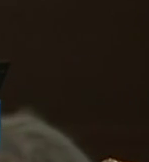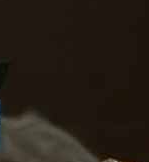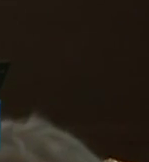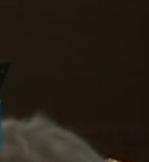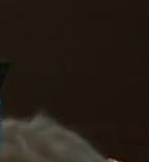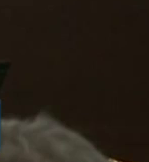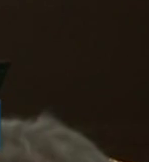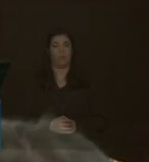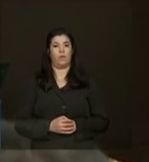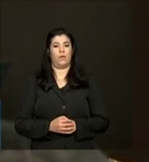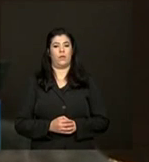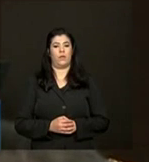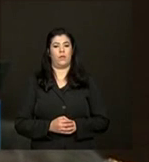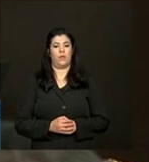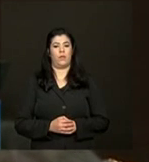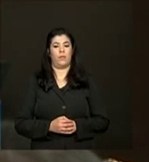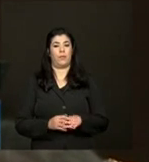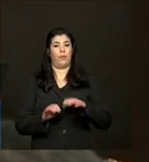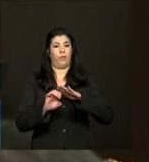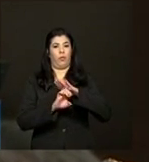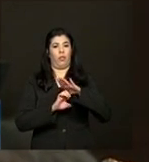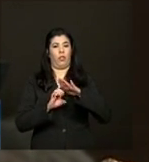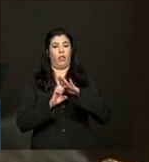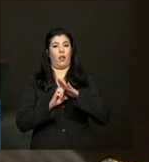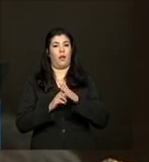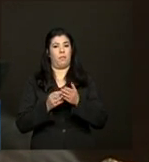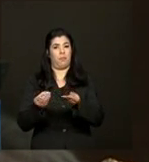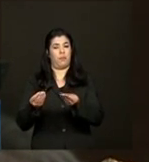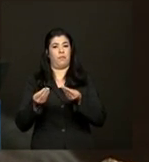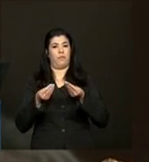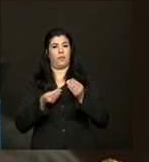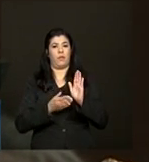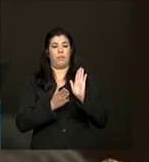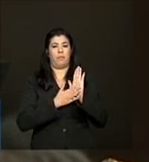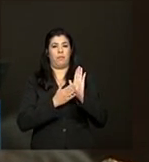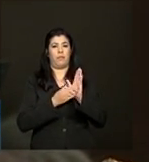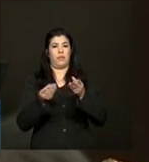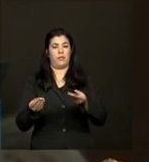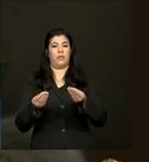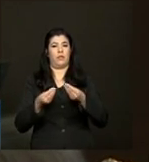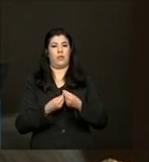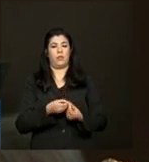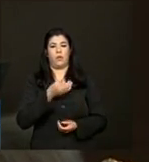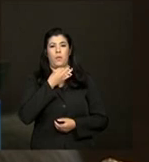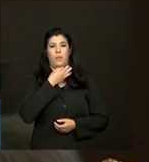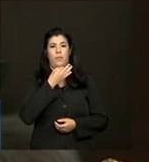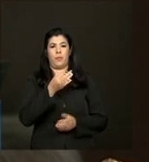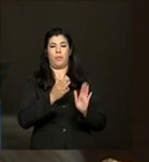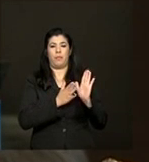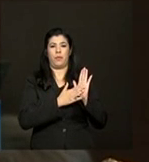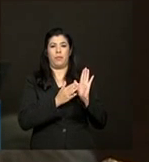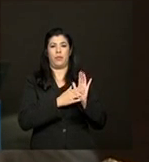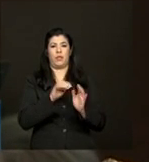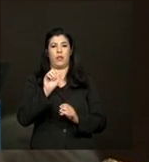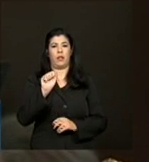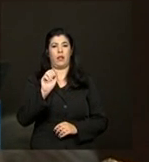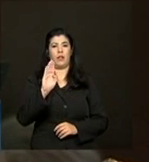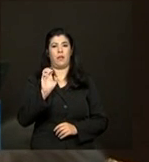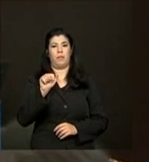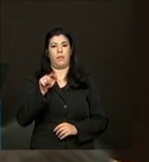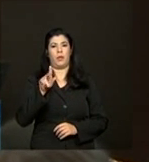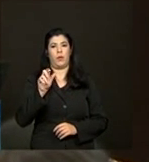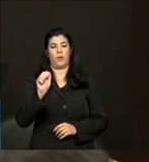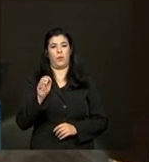R$ 22.827.551,21. Habilitaram-se a entregar propostas para o lote E. Proponente Abengoa Construção Brasil Limitada, representado pela